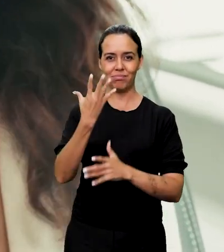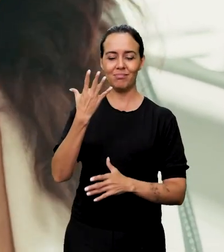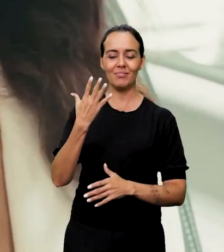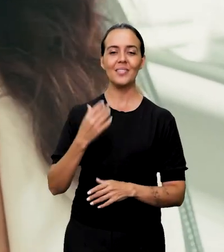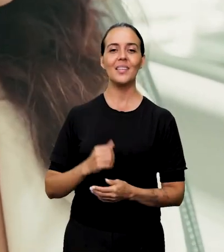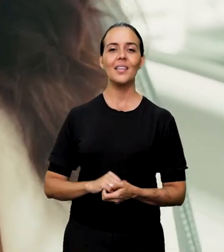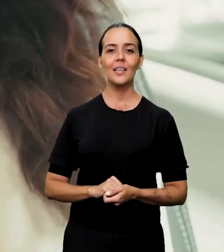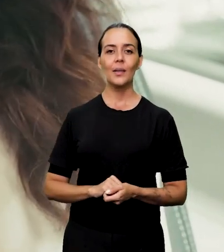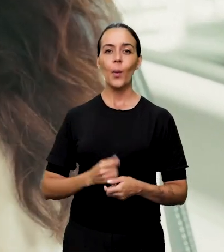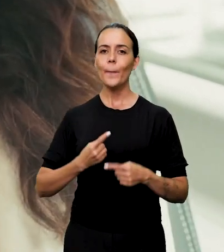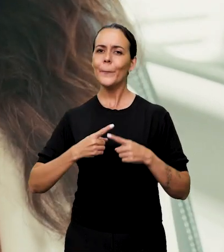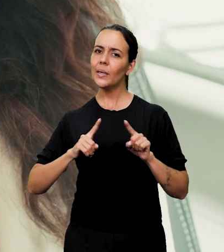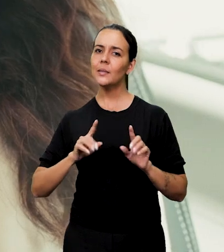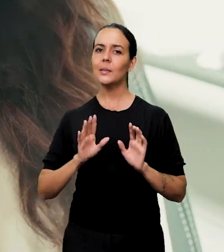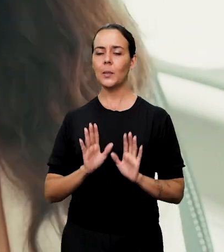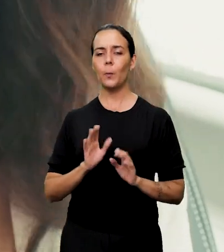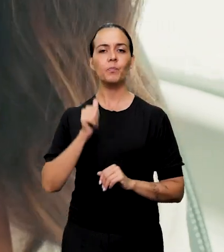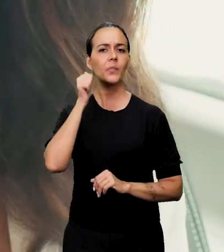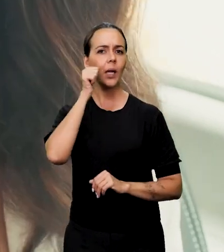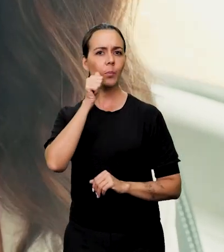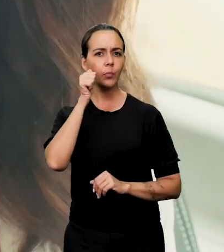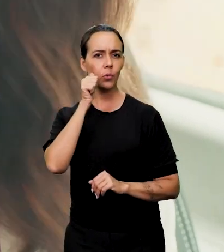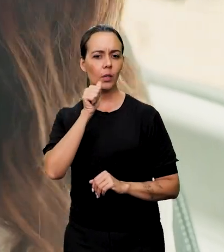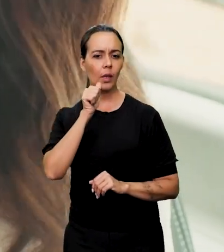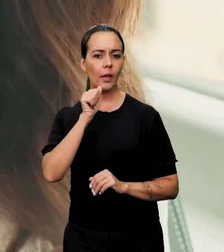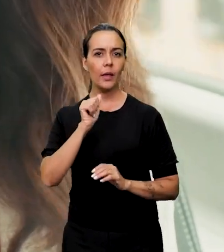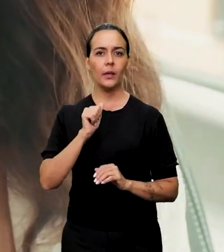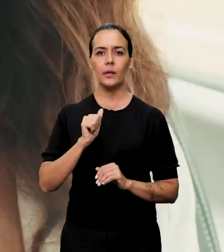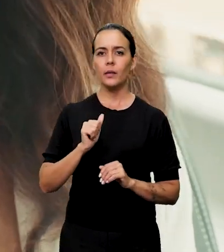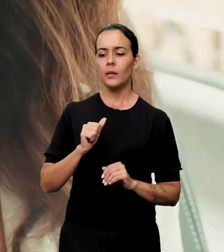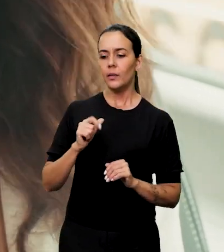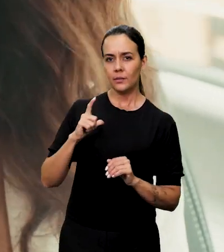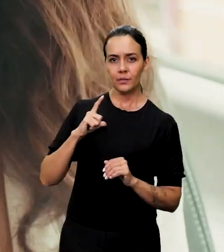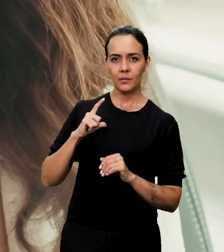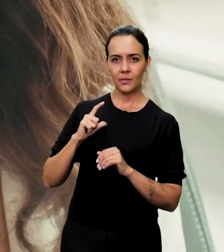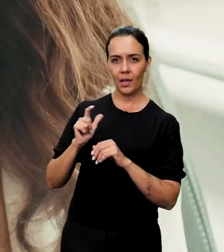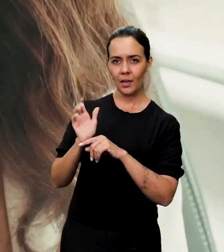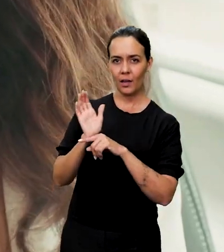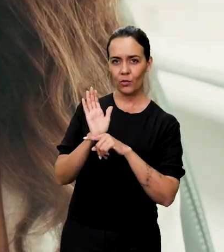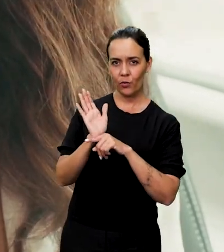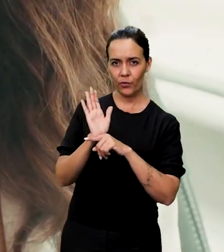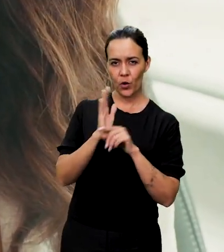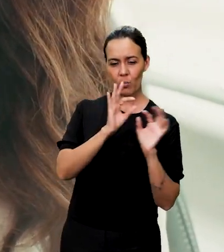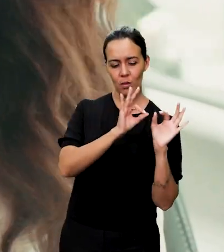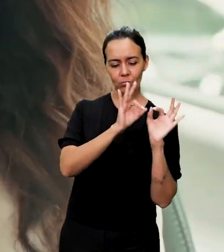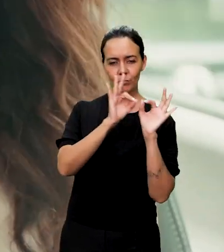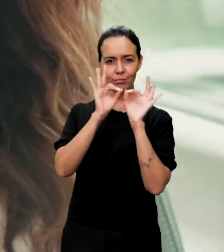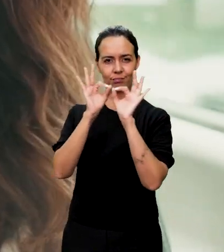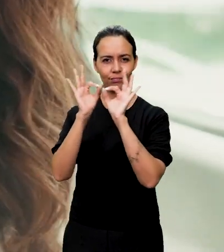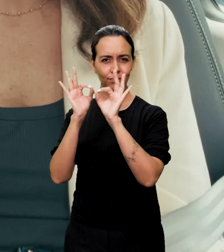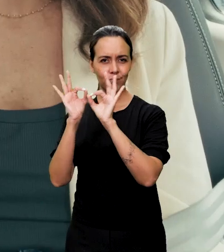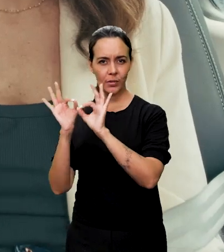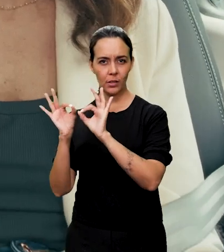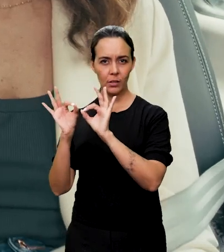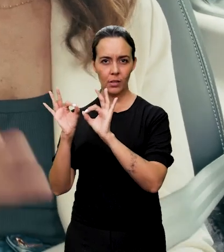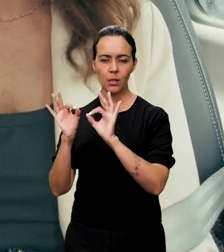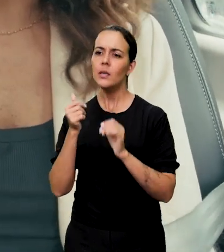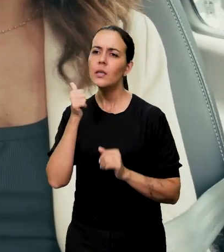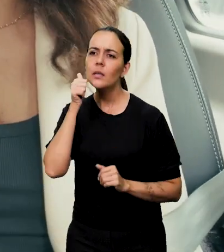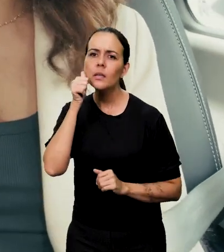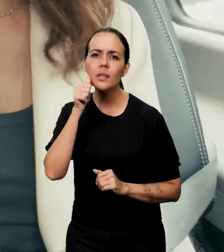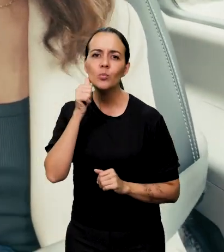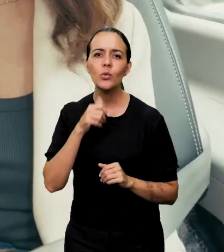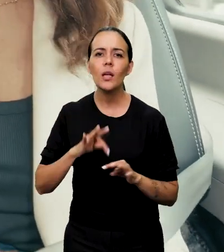né? Mas e aí muda tudo quando você tem uma mulher fazendo filmes que excitam